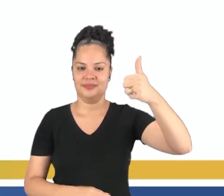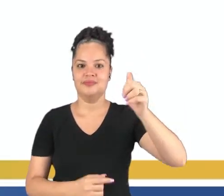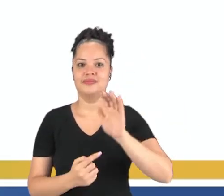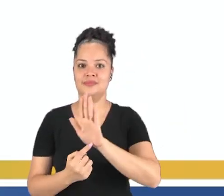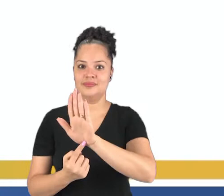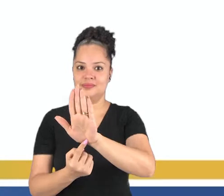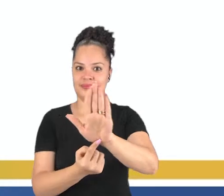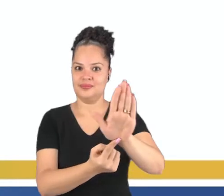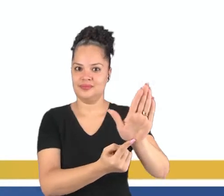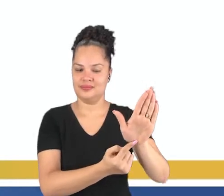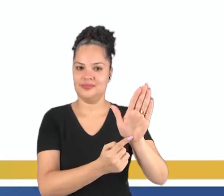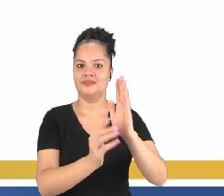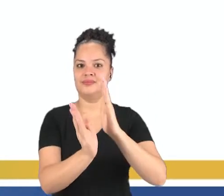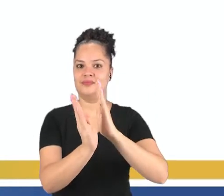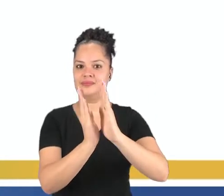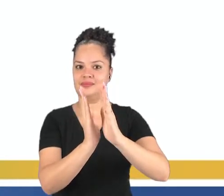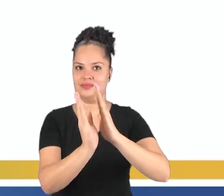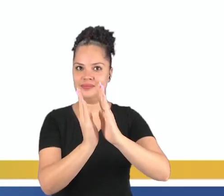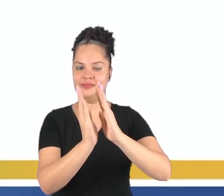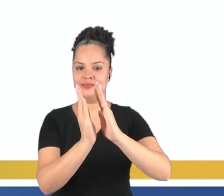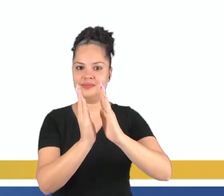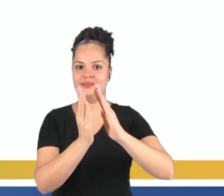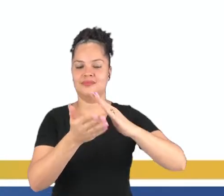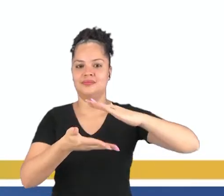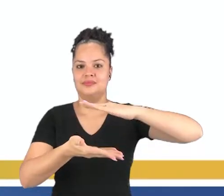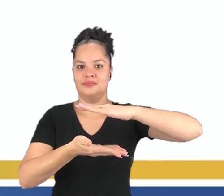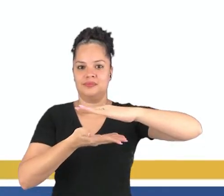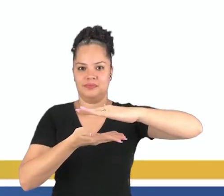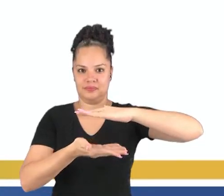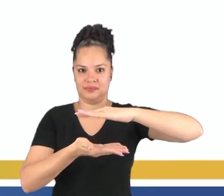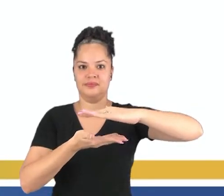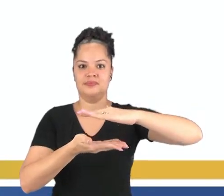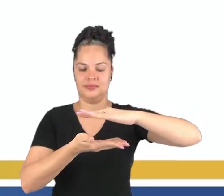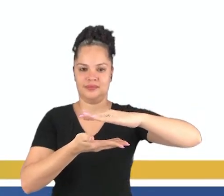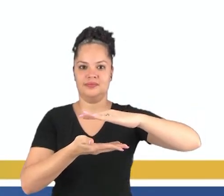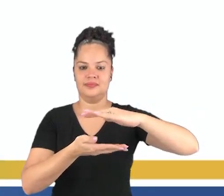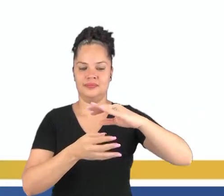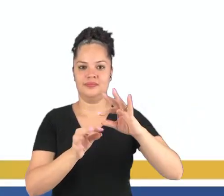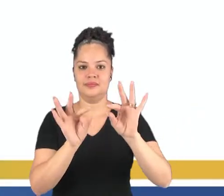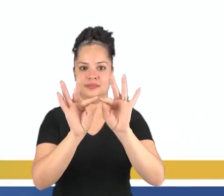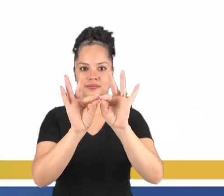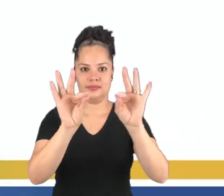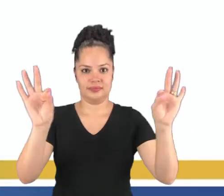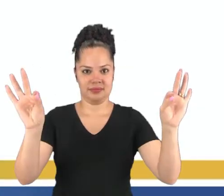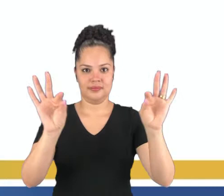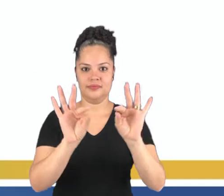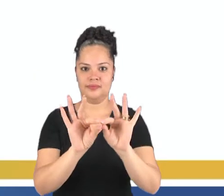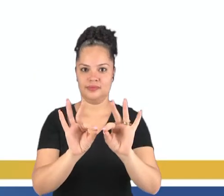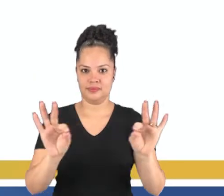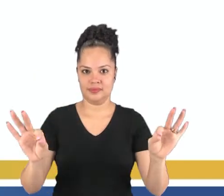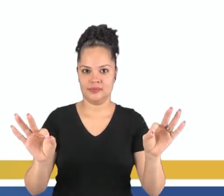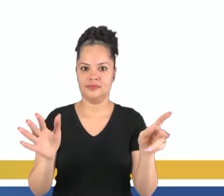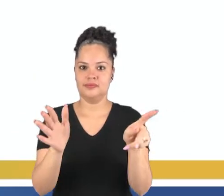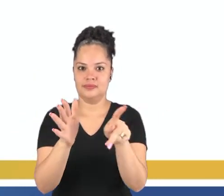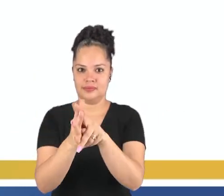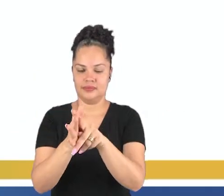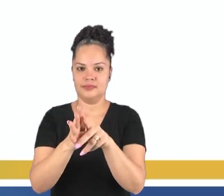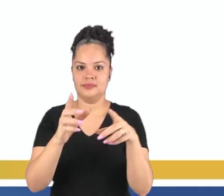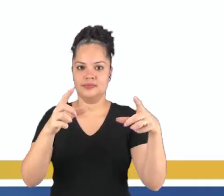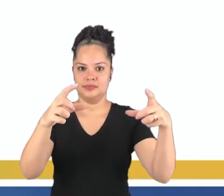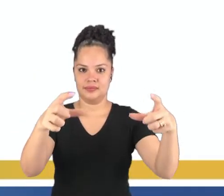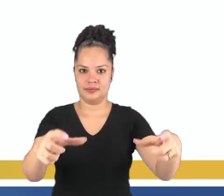chamar de retas paralelas. Então, duas retas, elas são paralelas se pertencerem ao mesmo